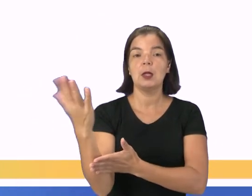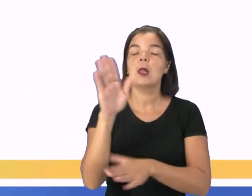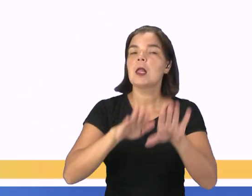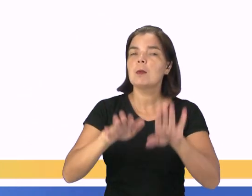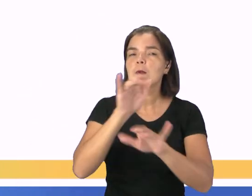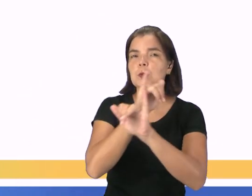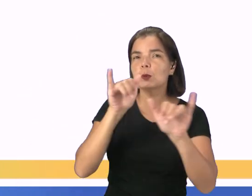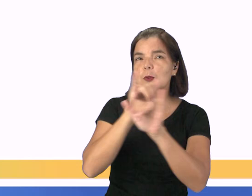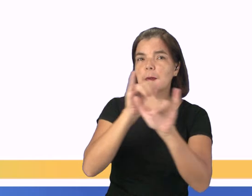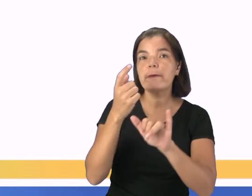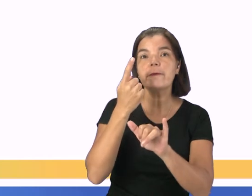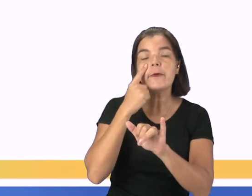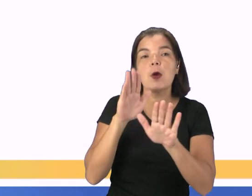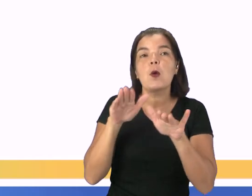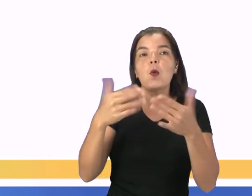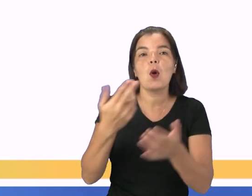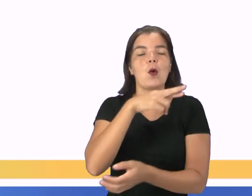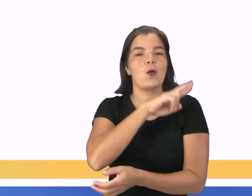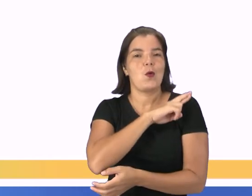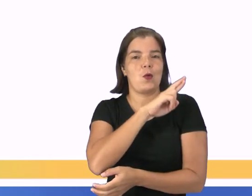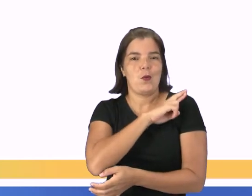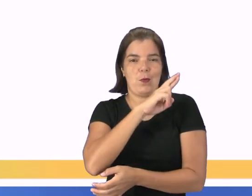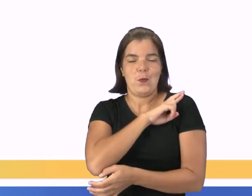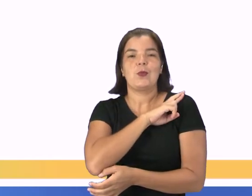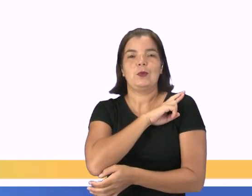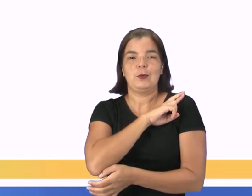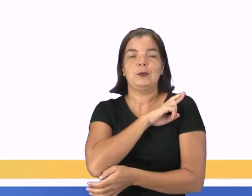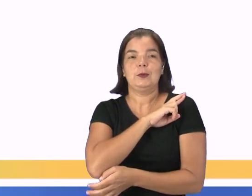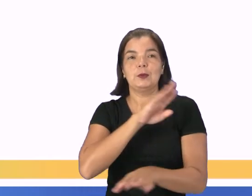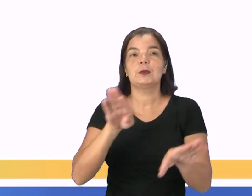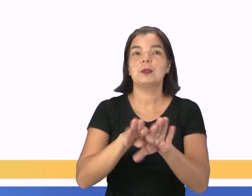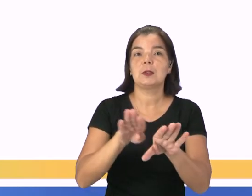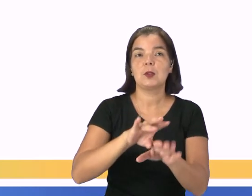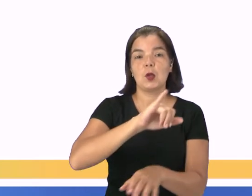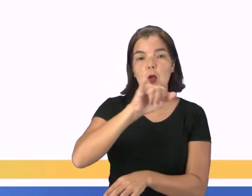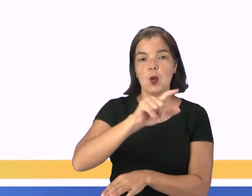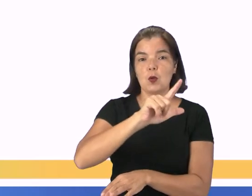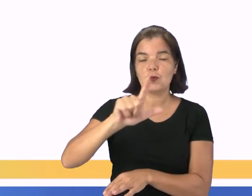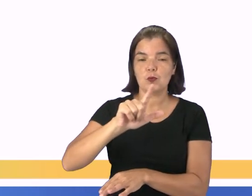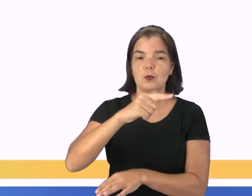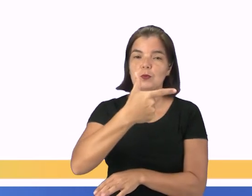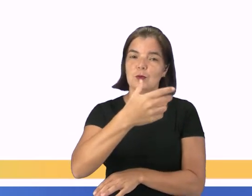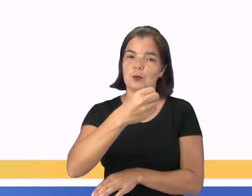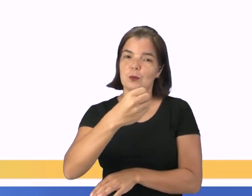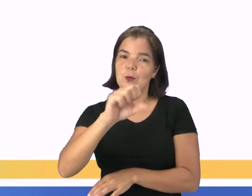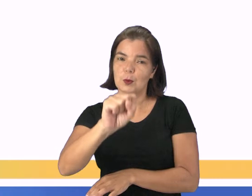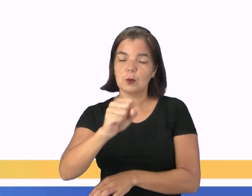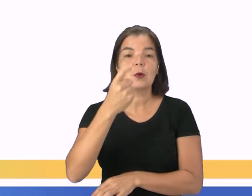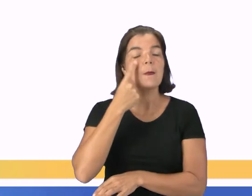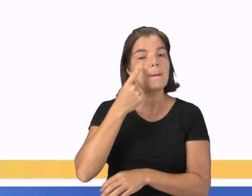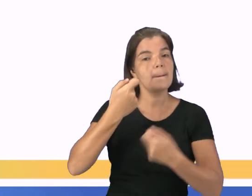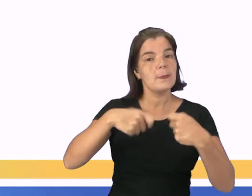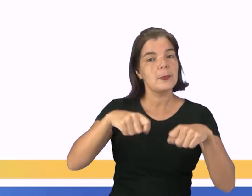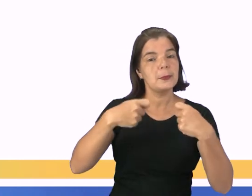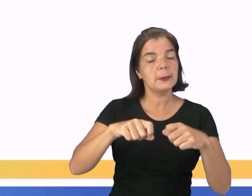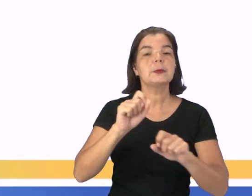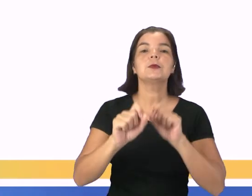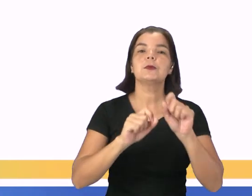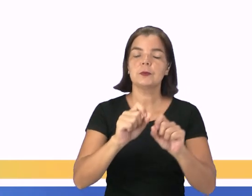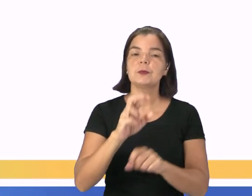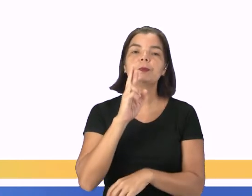o estado de Mato Grosso foi responsável por aproximadamente 56% da área total desmatada na